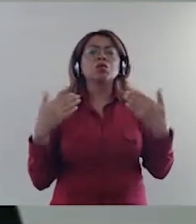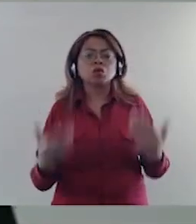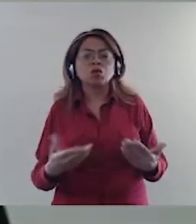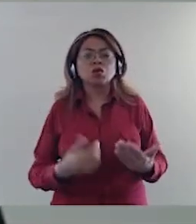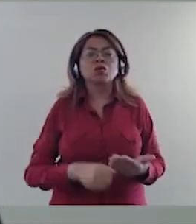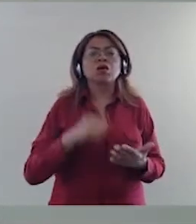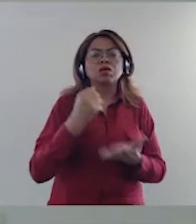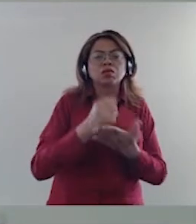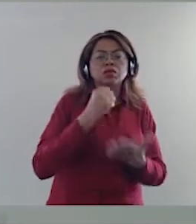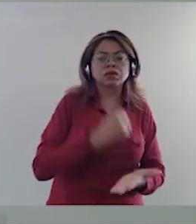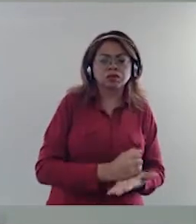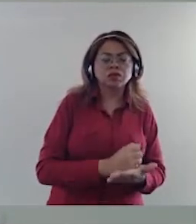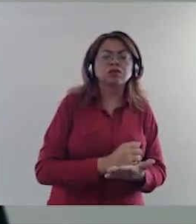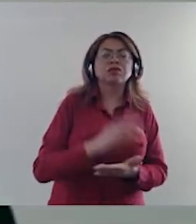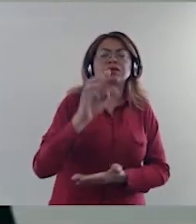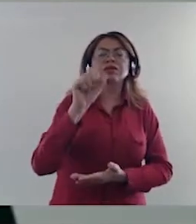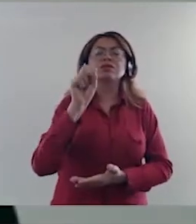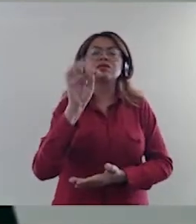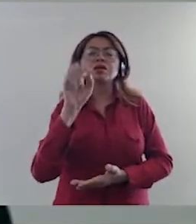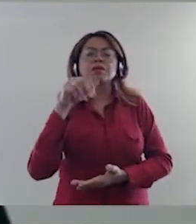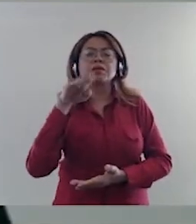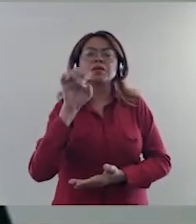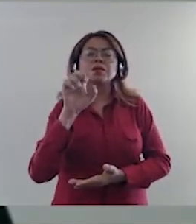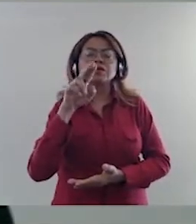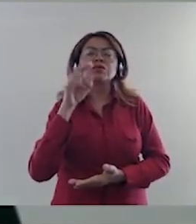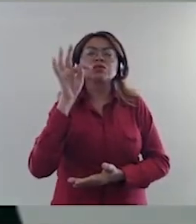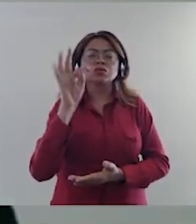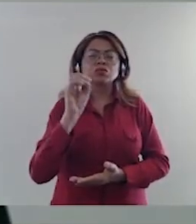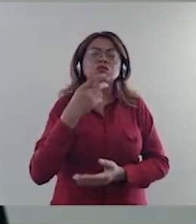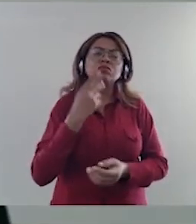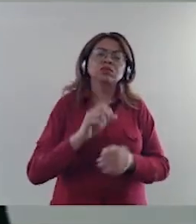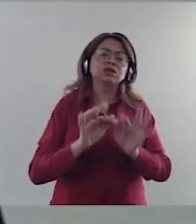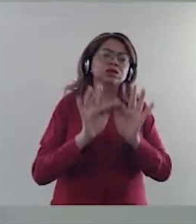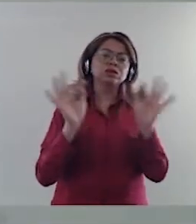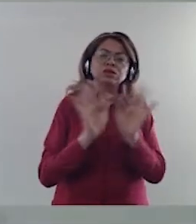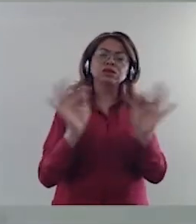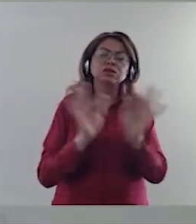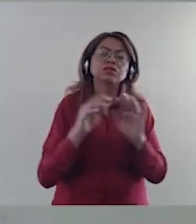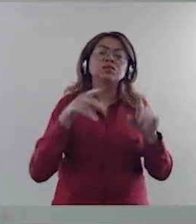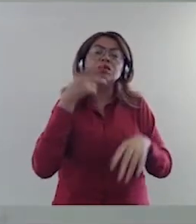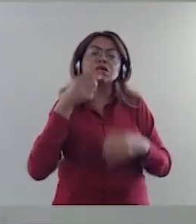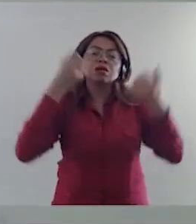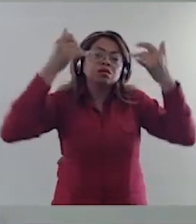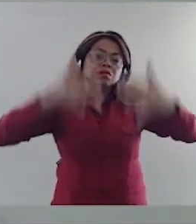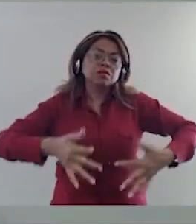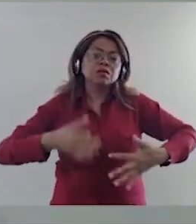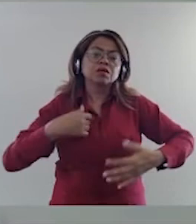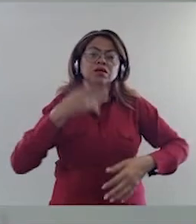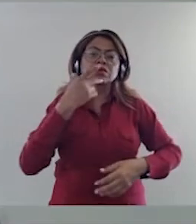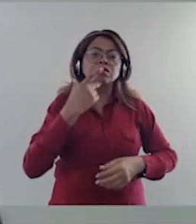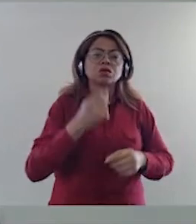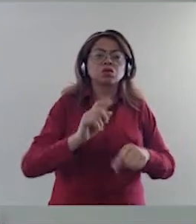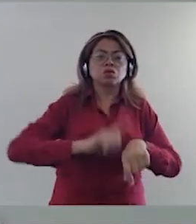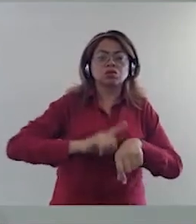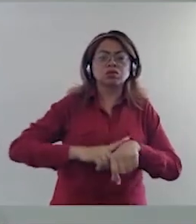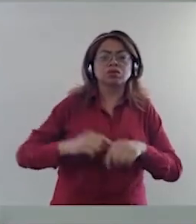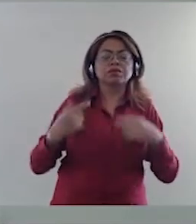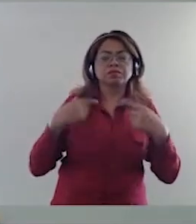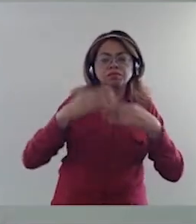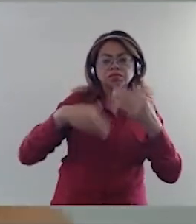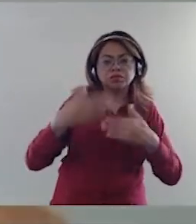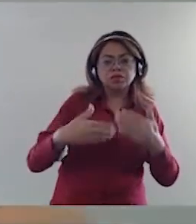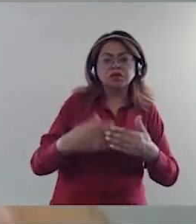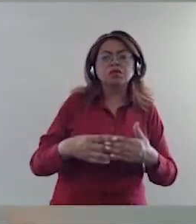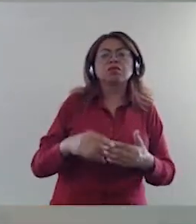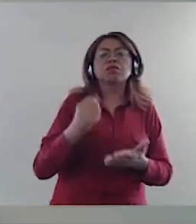simplificado, estabelecido no artigo 1878, que se refere a circunstâncias excepcionais, o